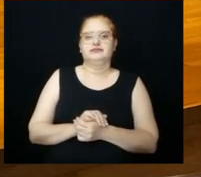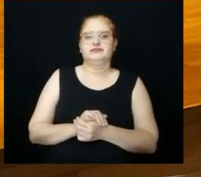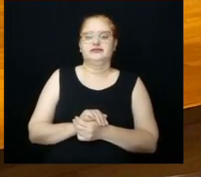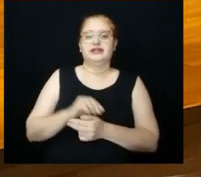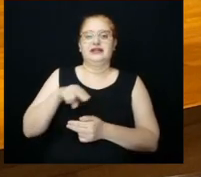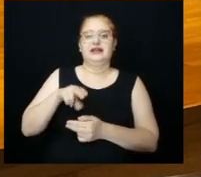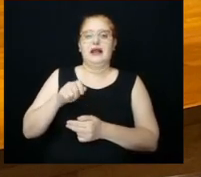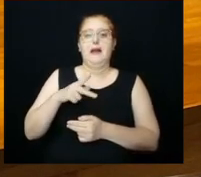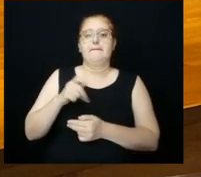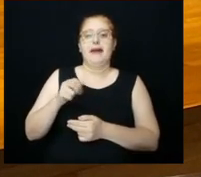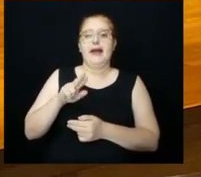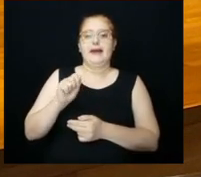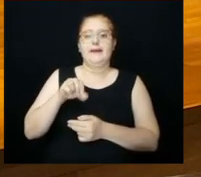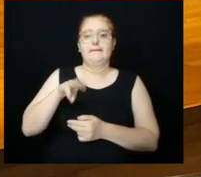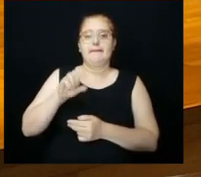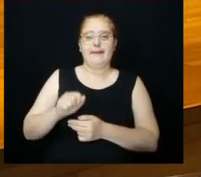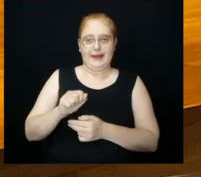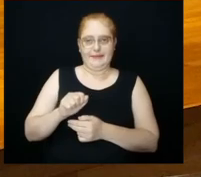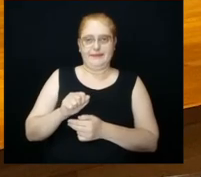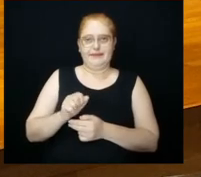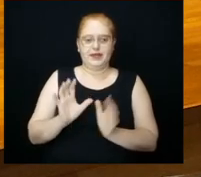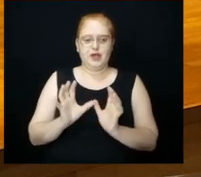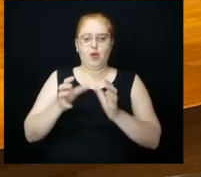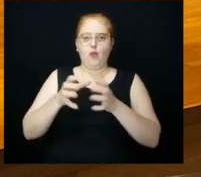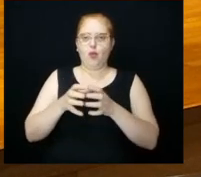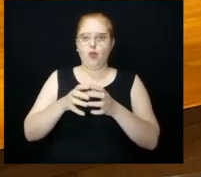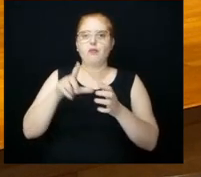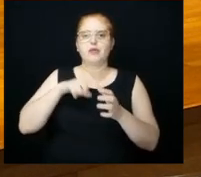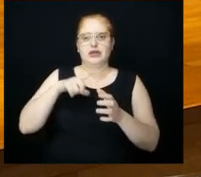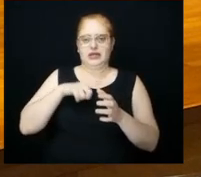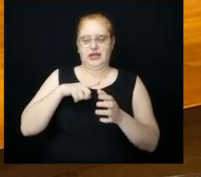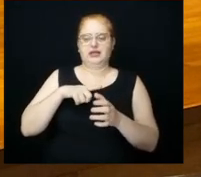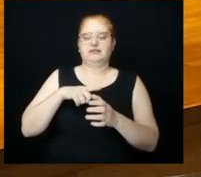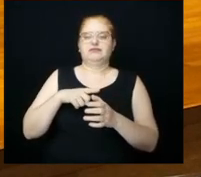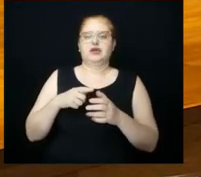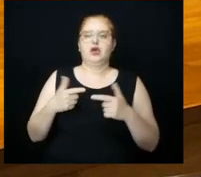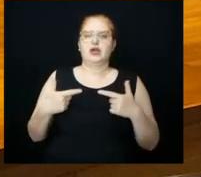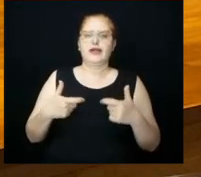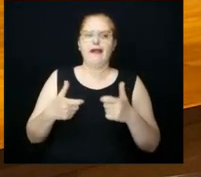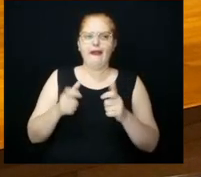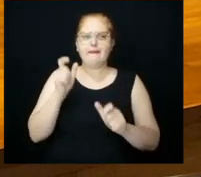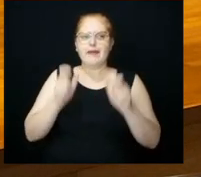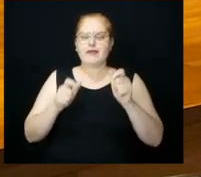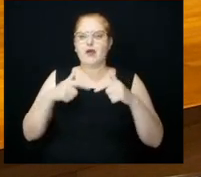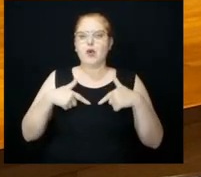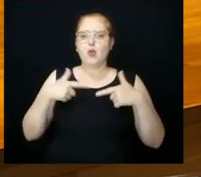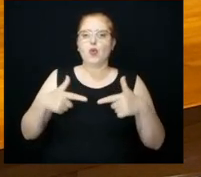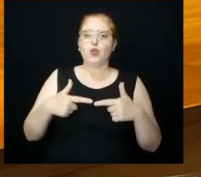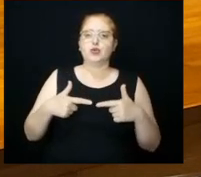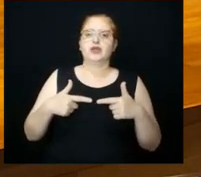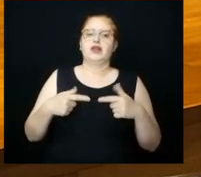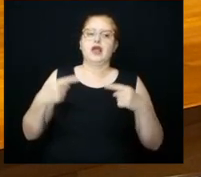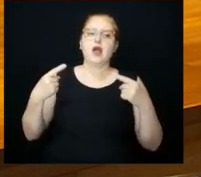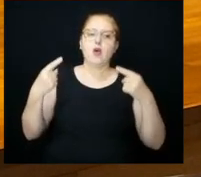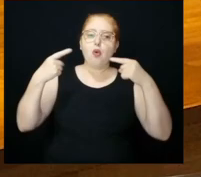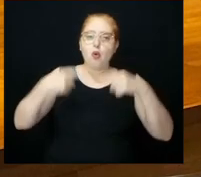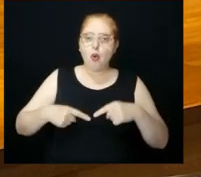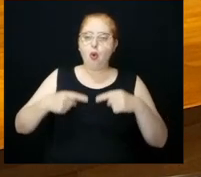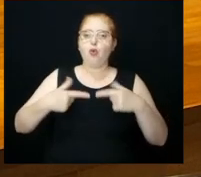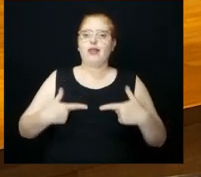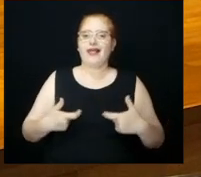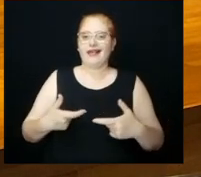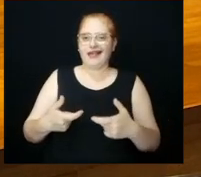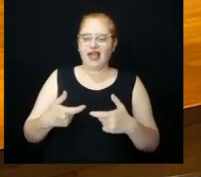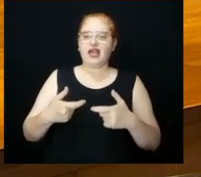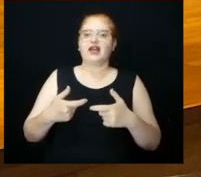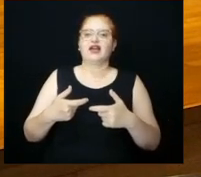Naparama, é de um grupo, né? O grupo dos guerreiros Naparamas. E esses guerreiros, eles lutam contra a guerra, eles lutam contra